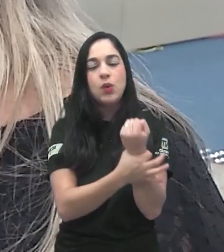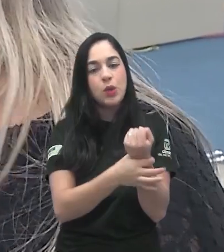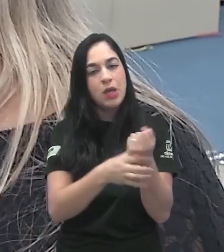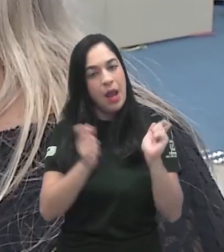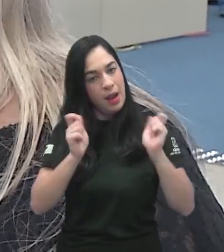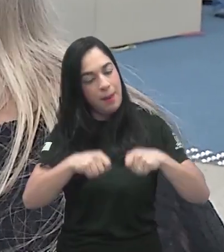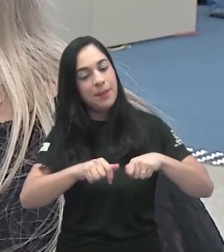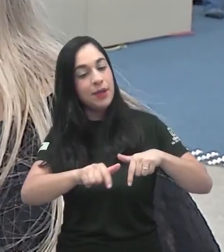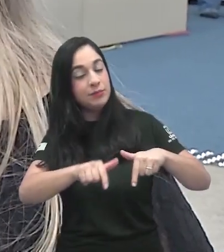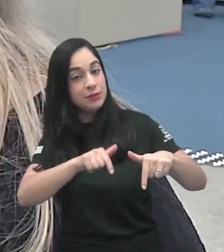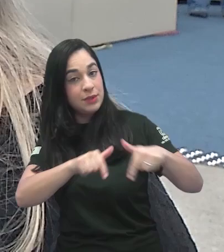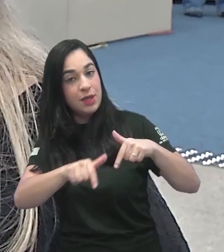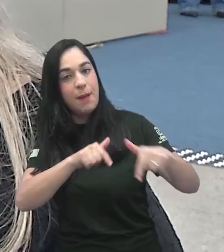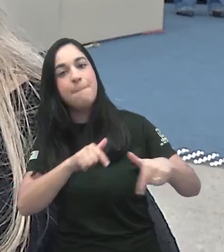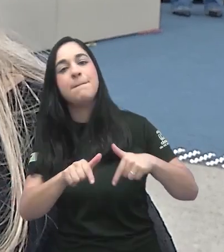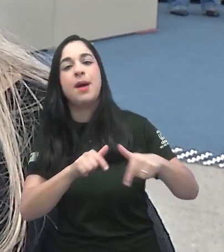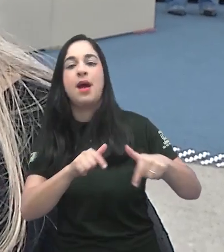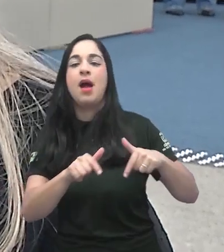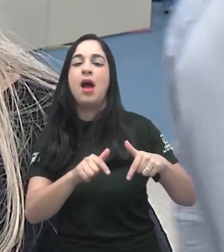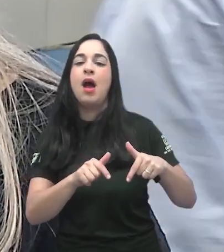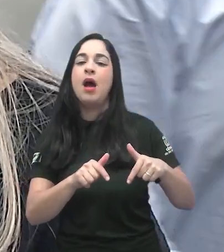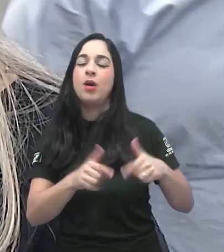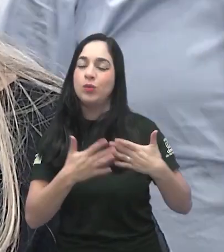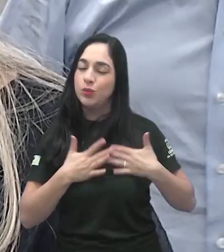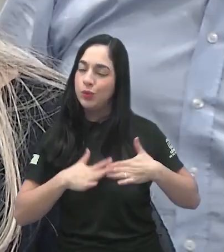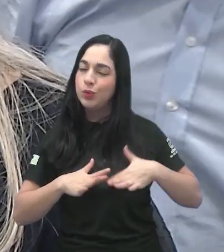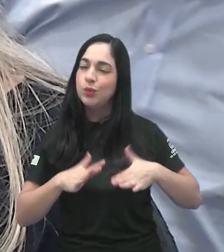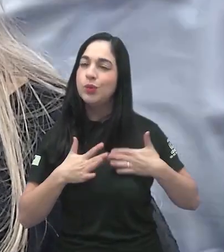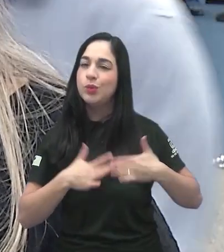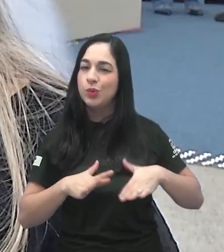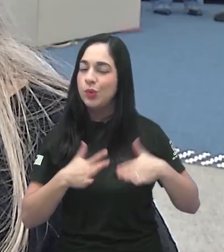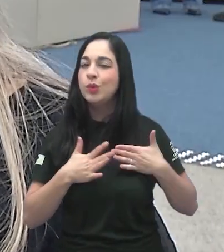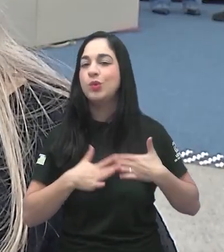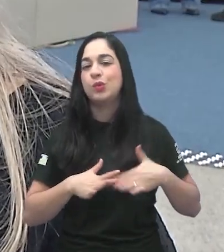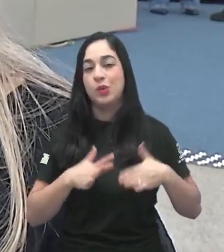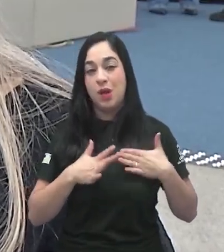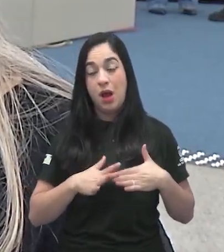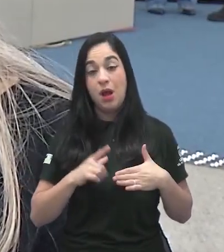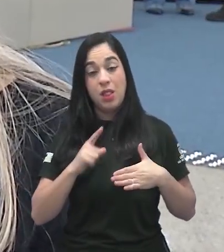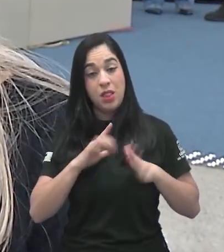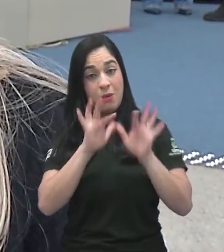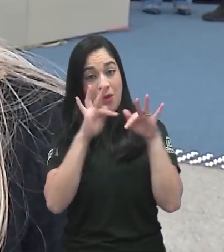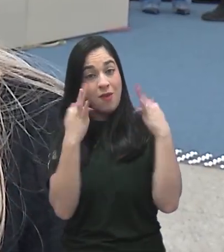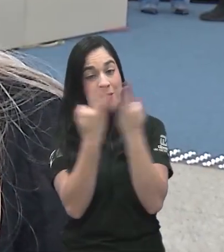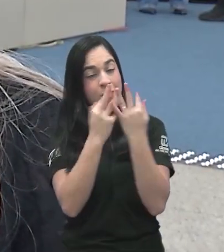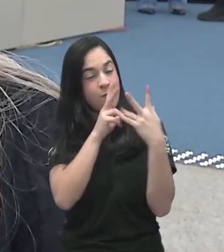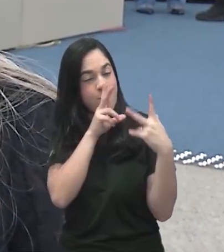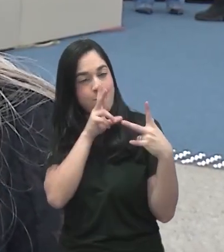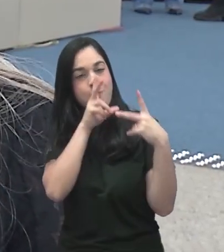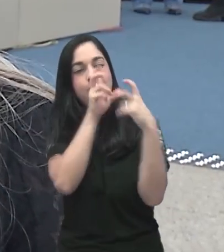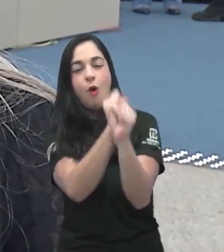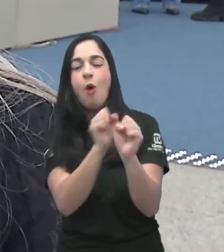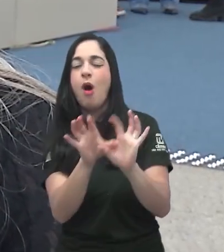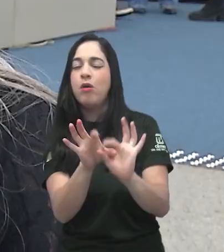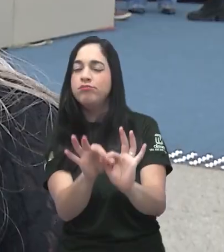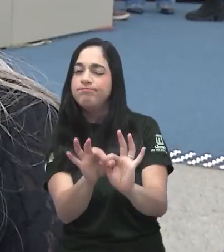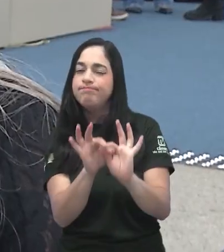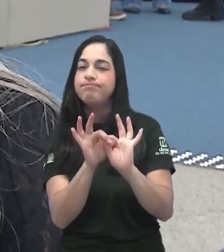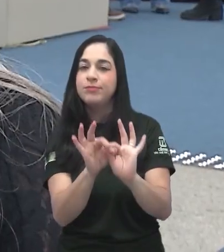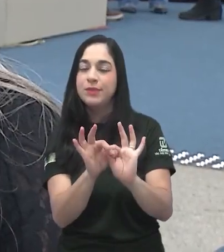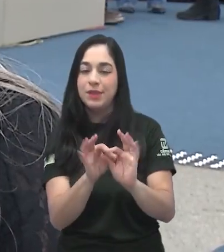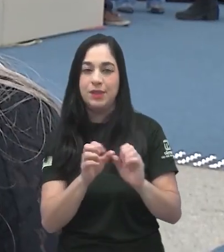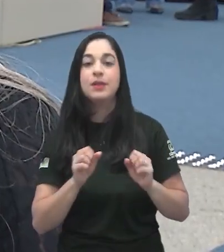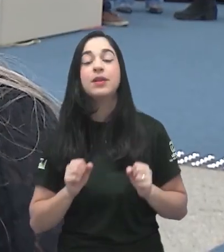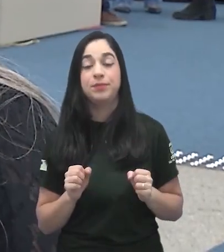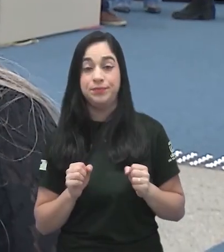a segurança para que ele possa fazer esse trabalho que ele faz, né? Desenvolver com tranquilidade, ter uma base familiar